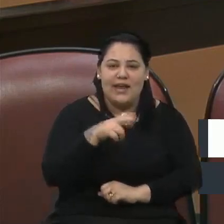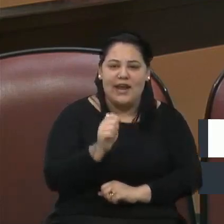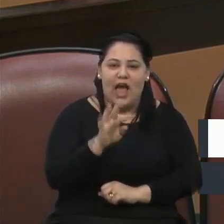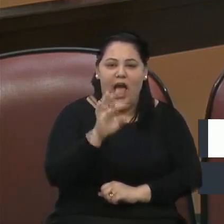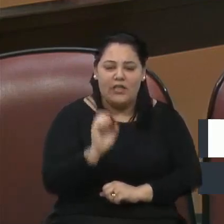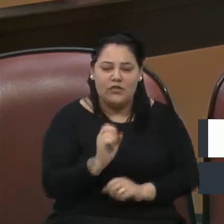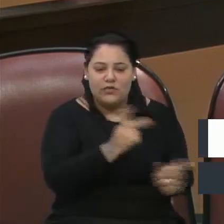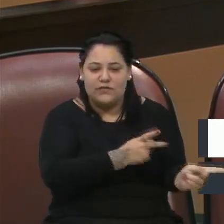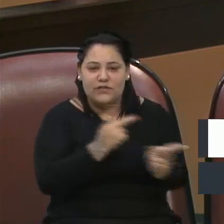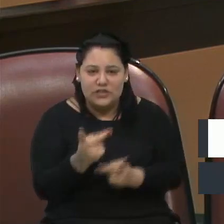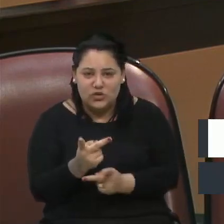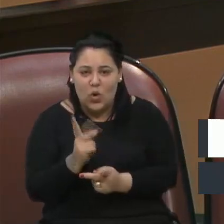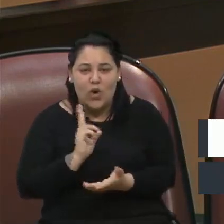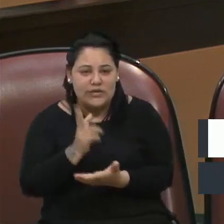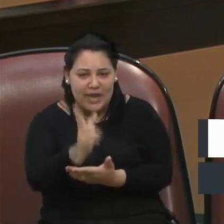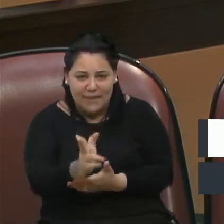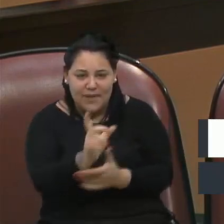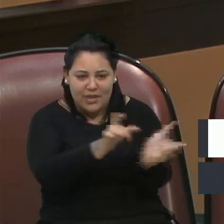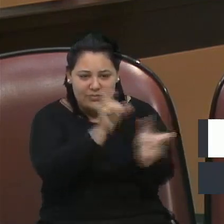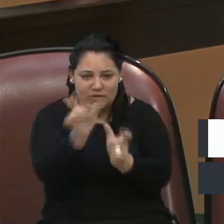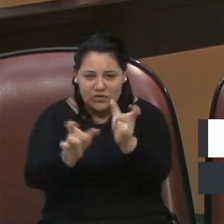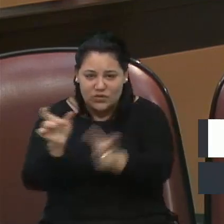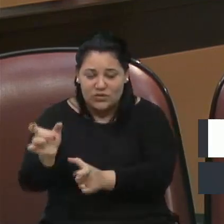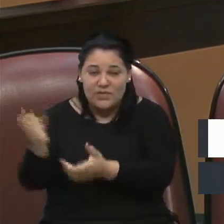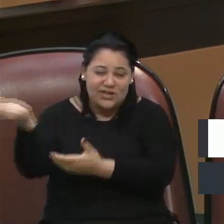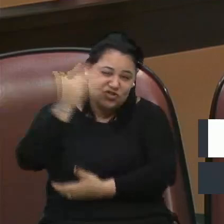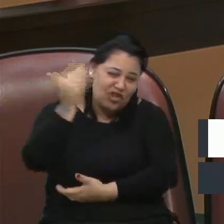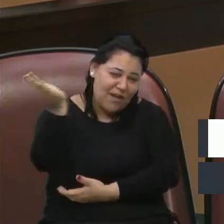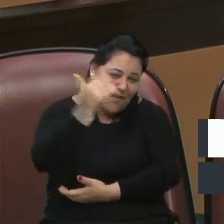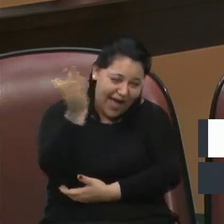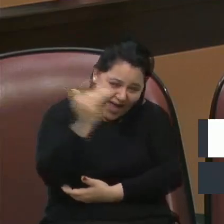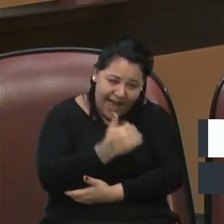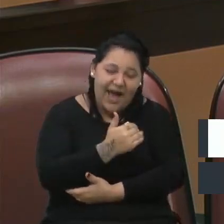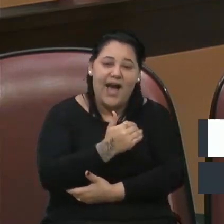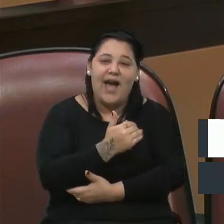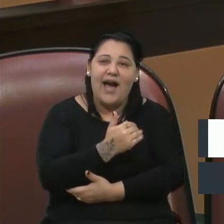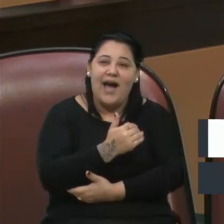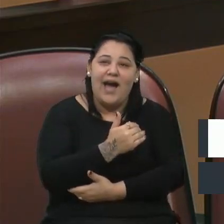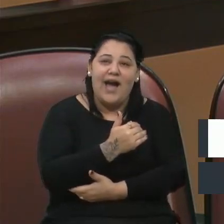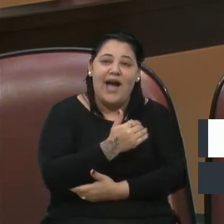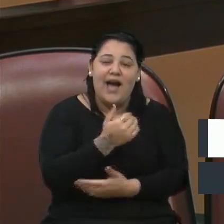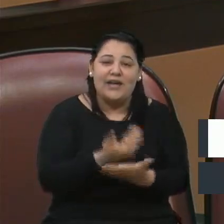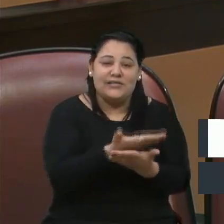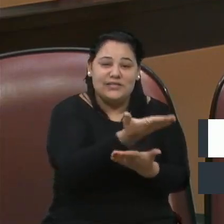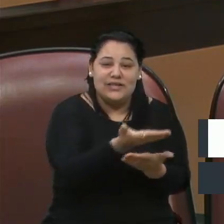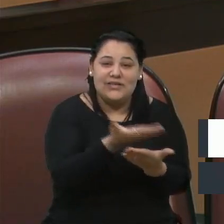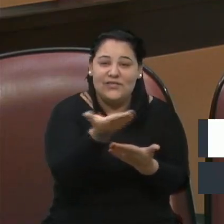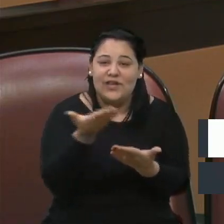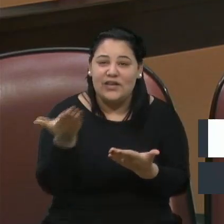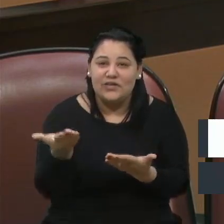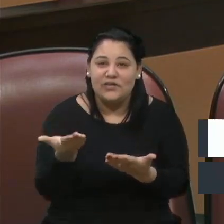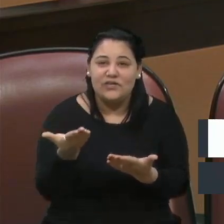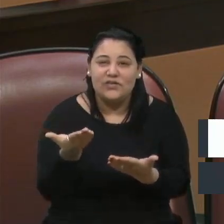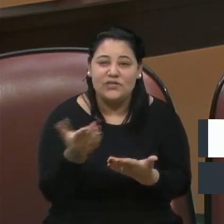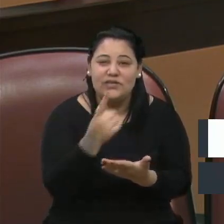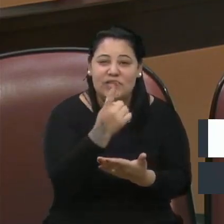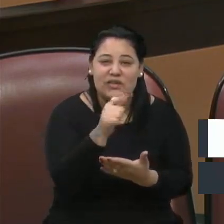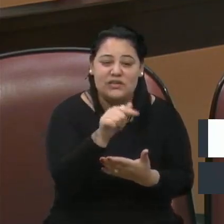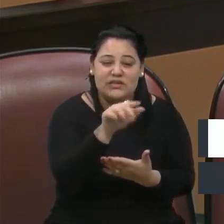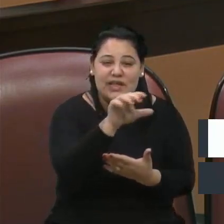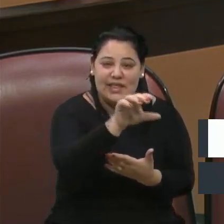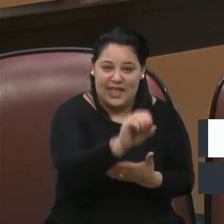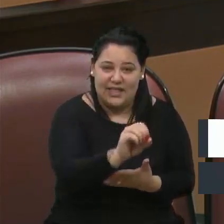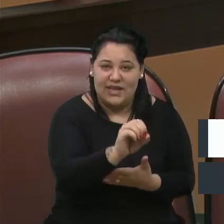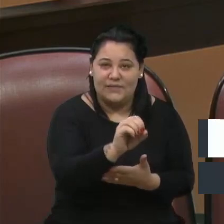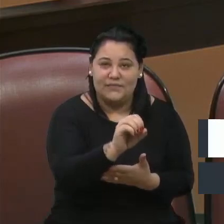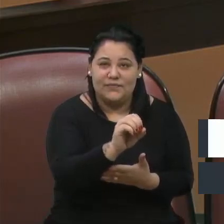vezes visitar aquelas pessoas para convidá-los ali. Foi servido 170, foi programa para 120, precisaria 300, ali